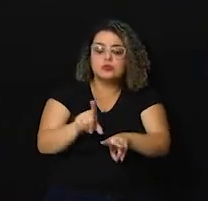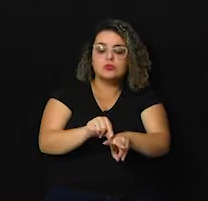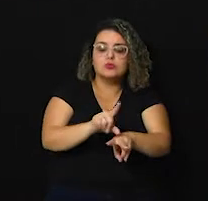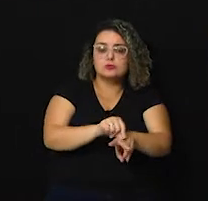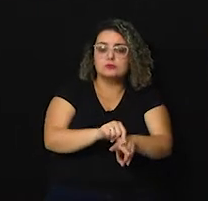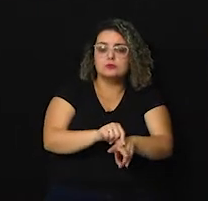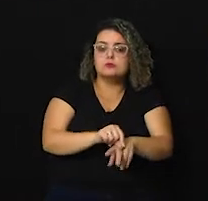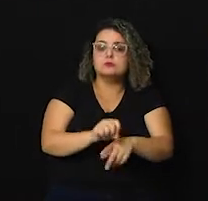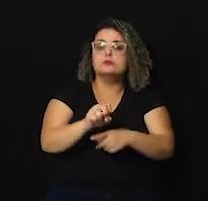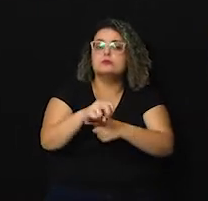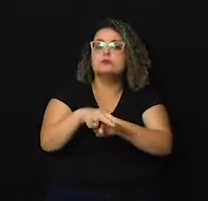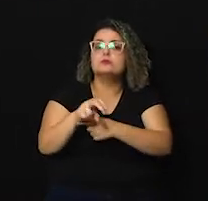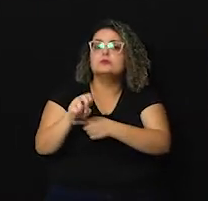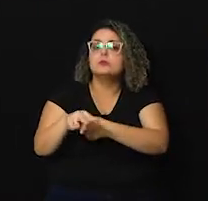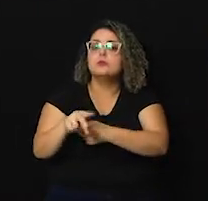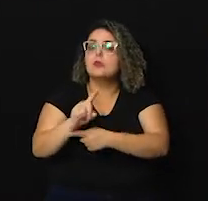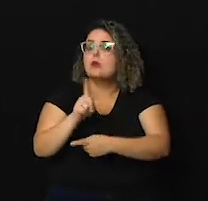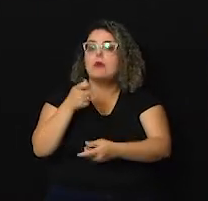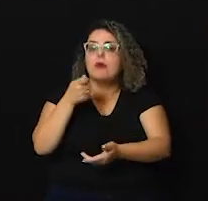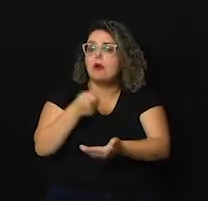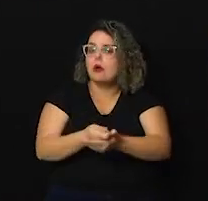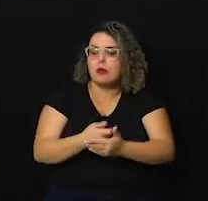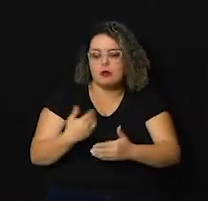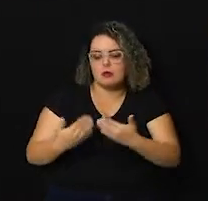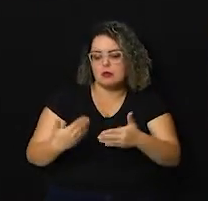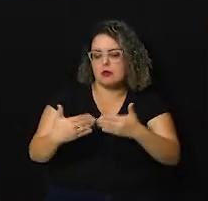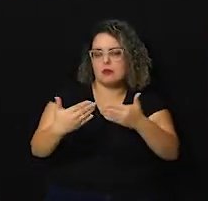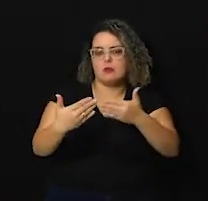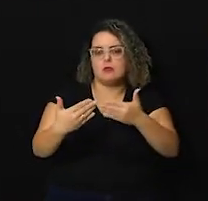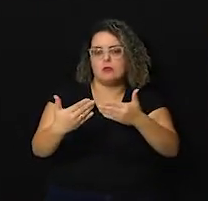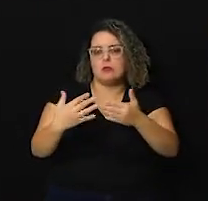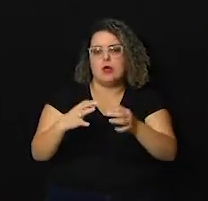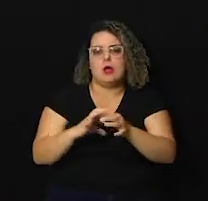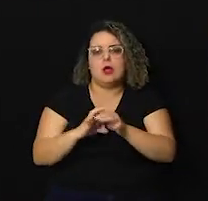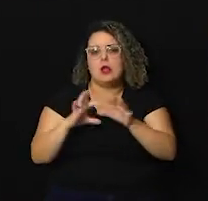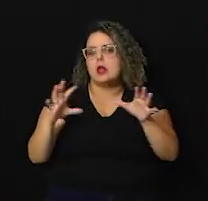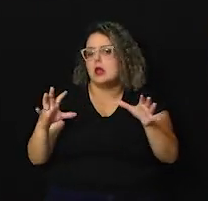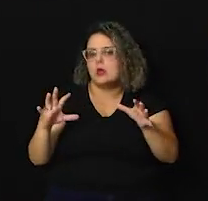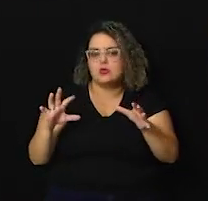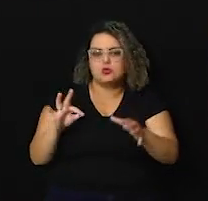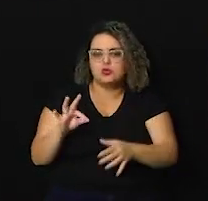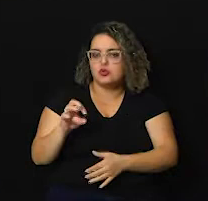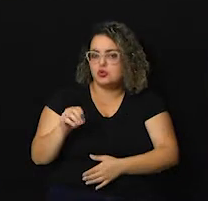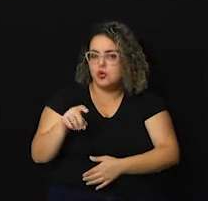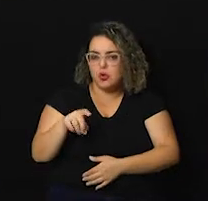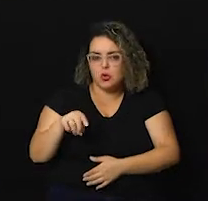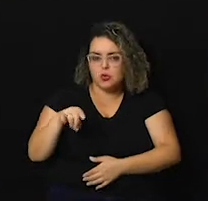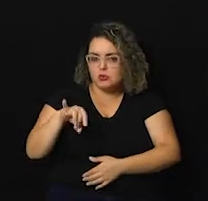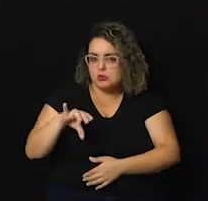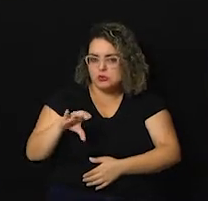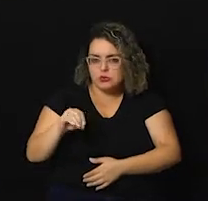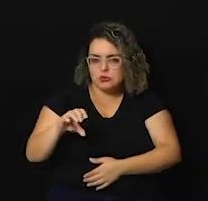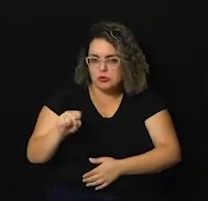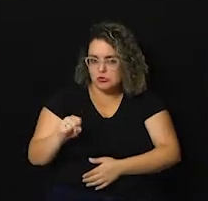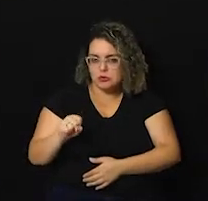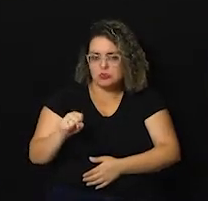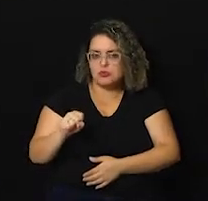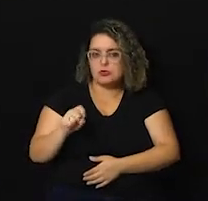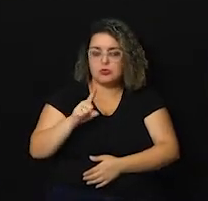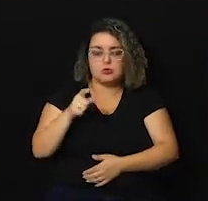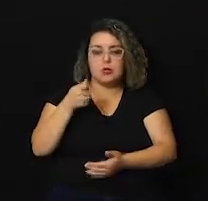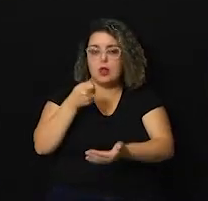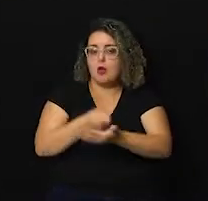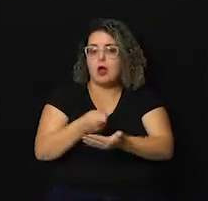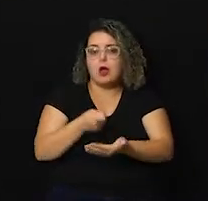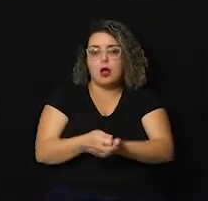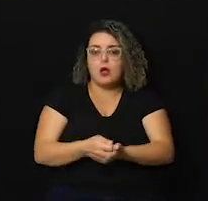porque os agrotóxicos eles não garantem que a produção seja livre de tóxicos para as pessoas humanas e nem